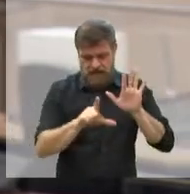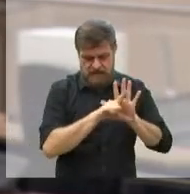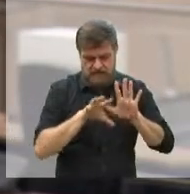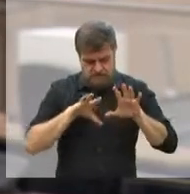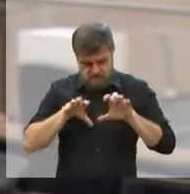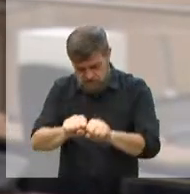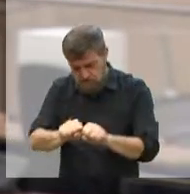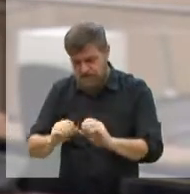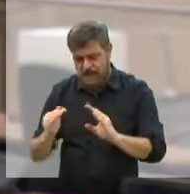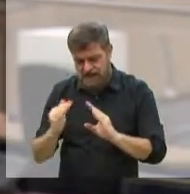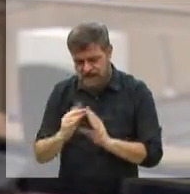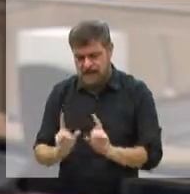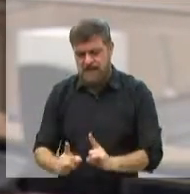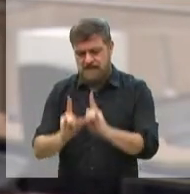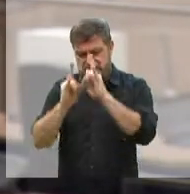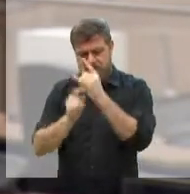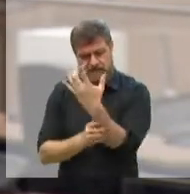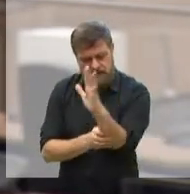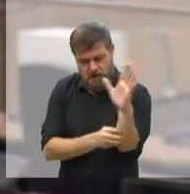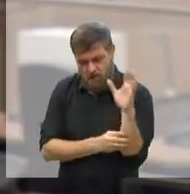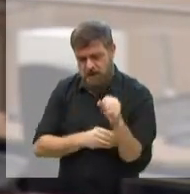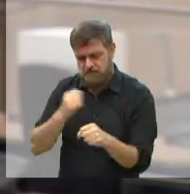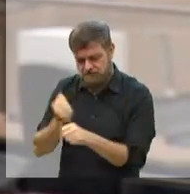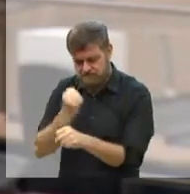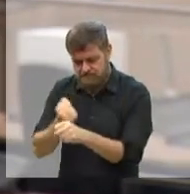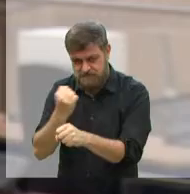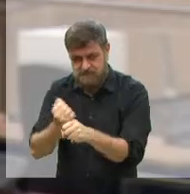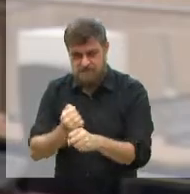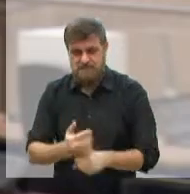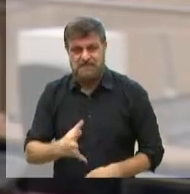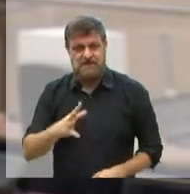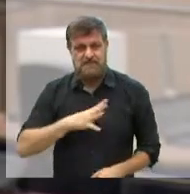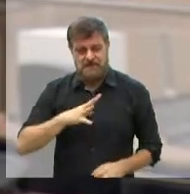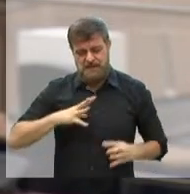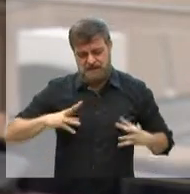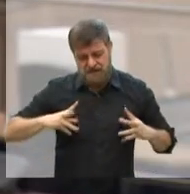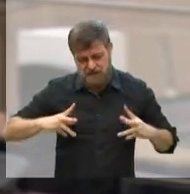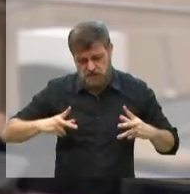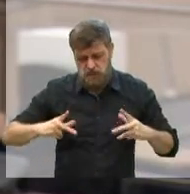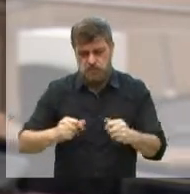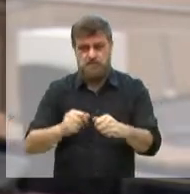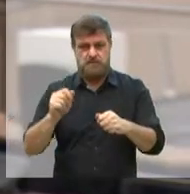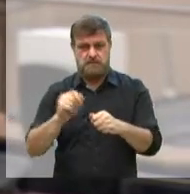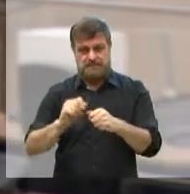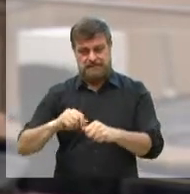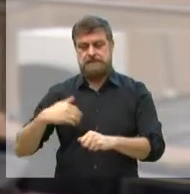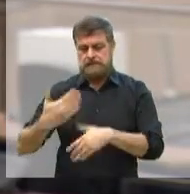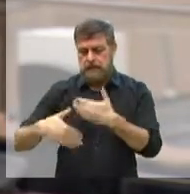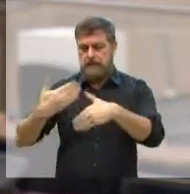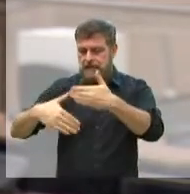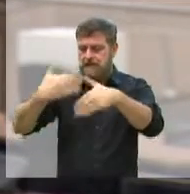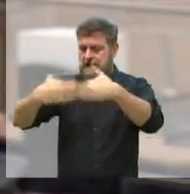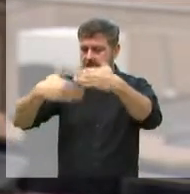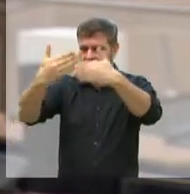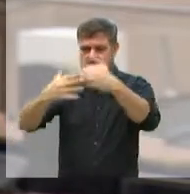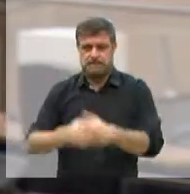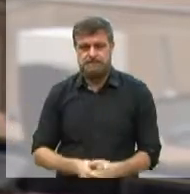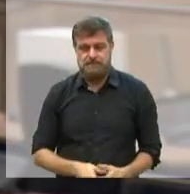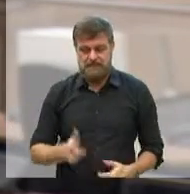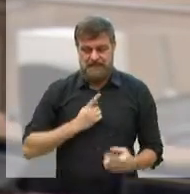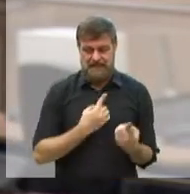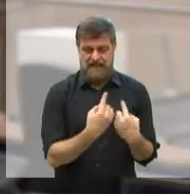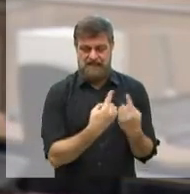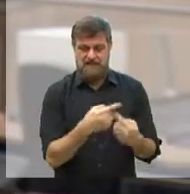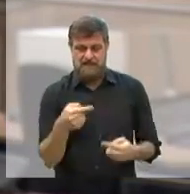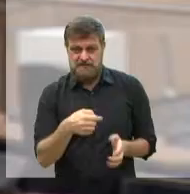apenas, para toda a cidade, ela vem trazendo grandes desenvolvimentos. Avenidas que